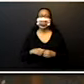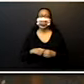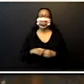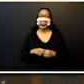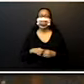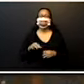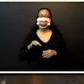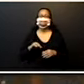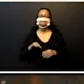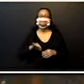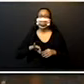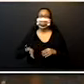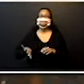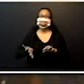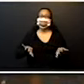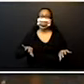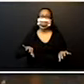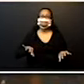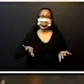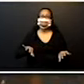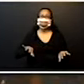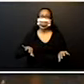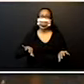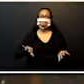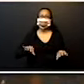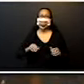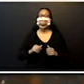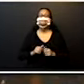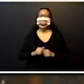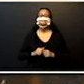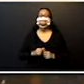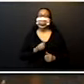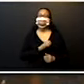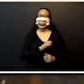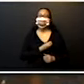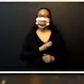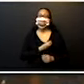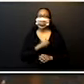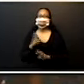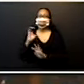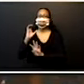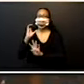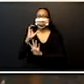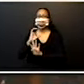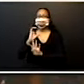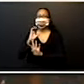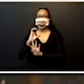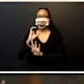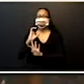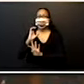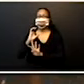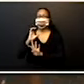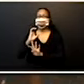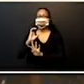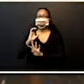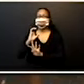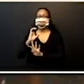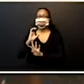essas ordens comigo? Olha lá, a centena. Quanto que vale uma centena mesmo?